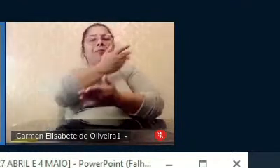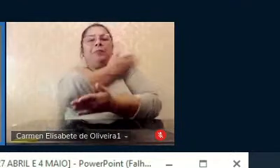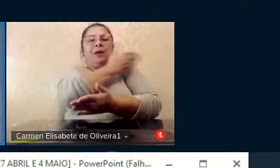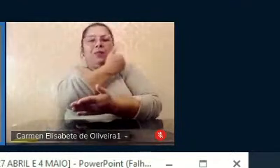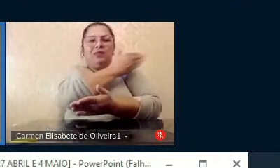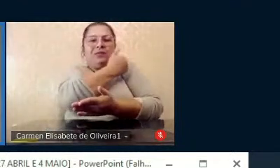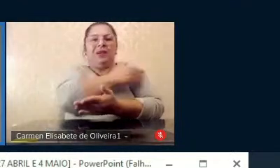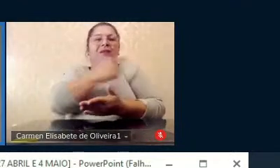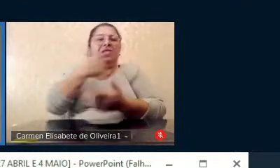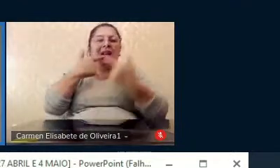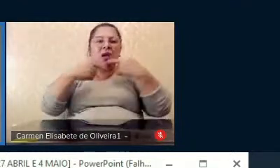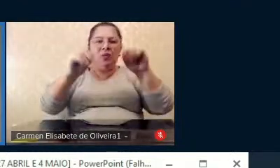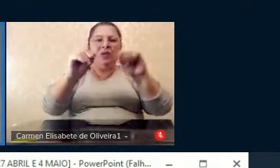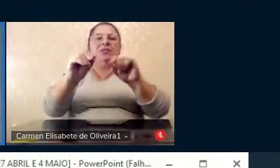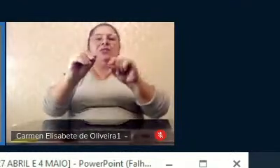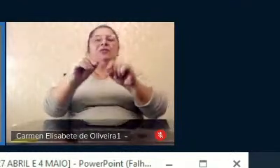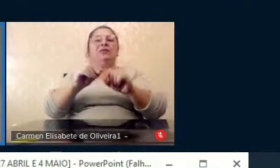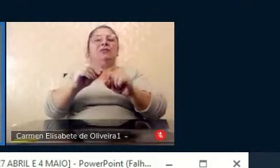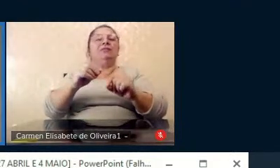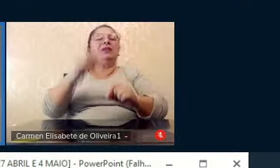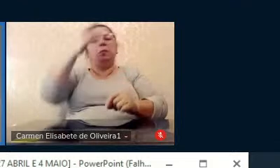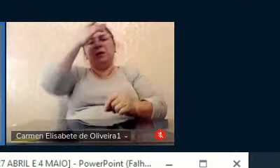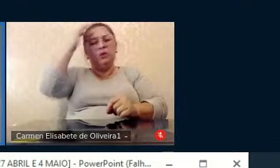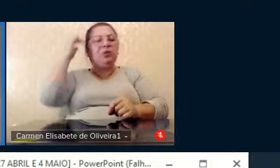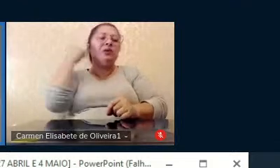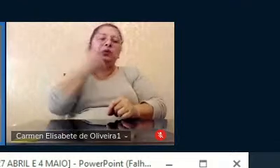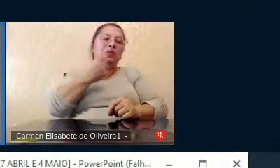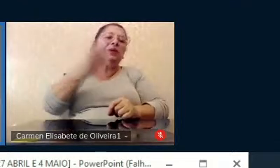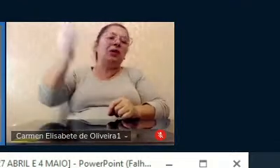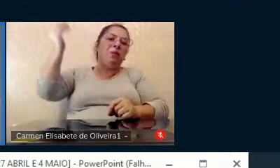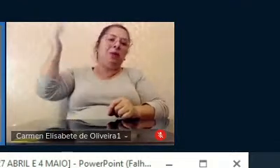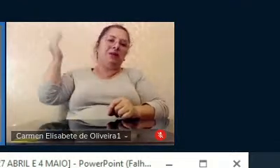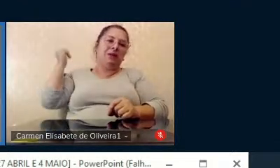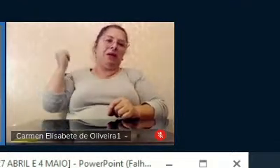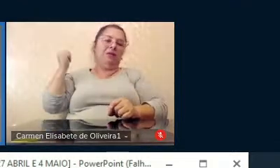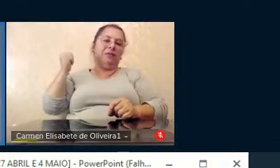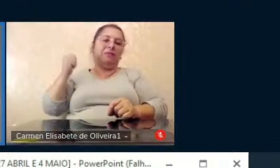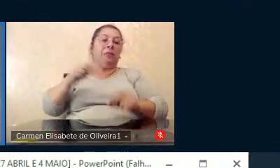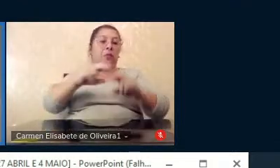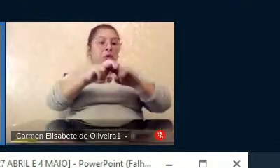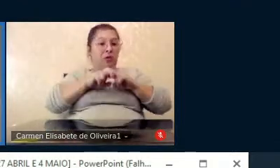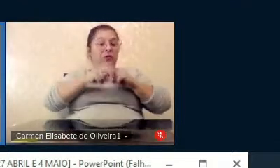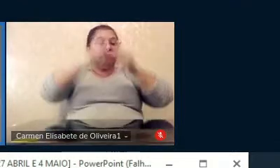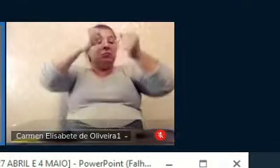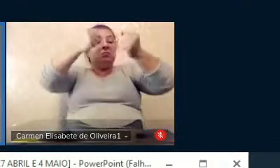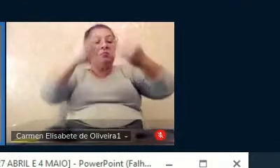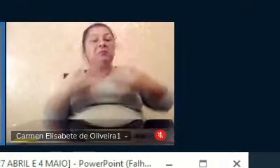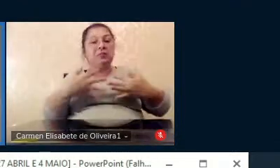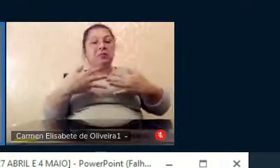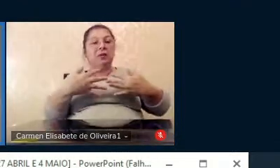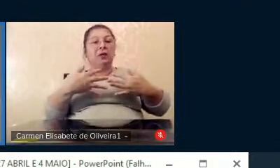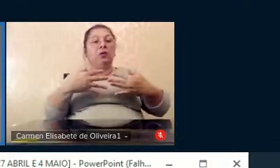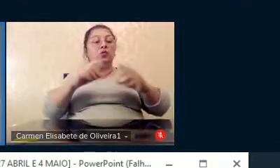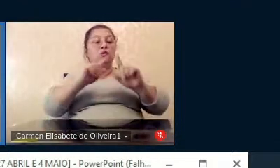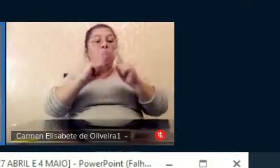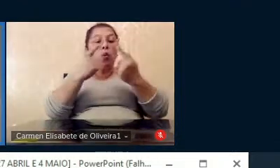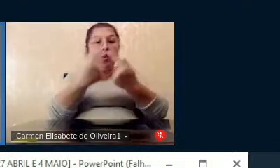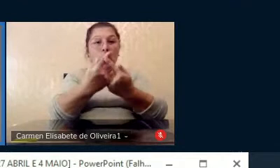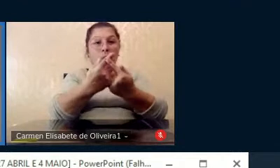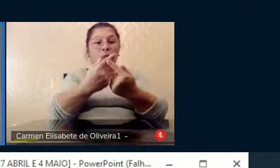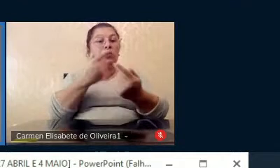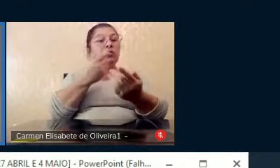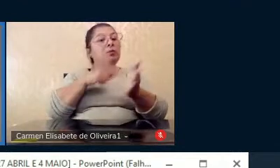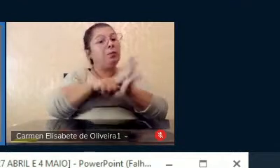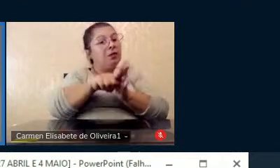dos sujeitos surdos do passado. Então, eles querem dizer, assim, que esses grupos de estudo foram muito importantes, porque ajudaram